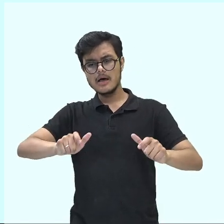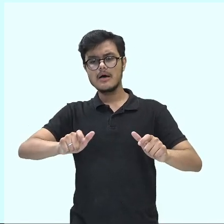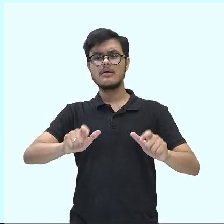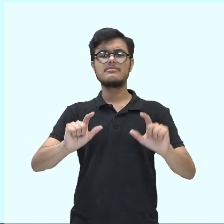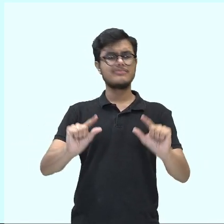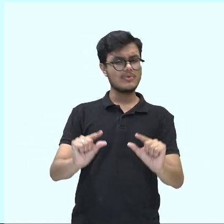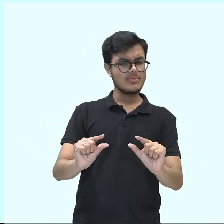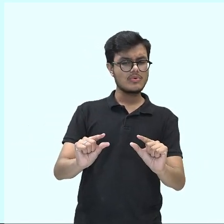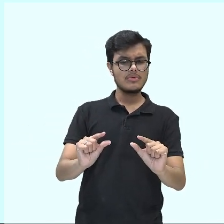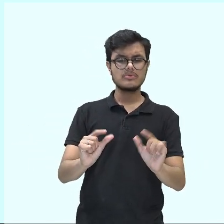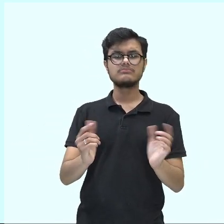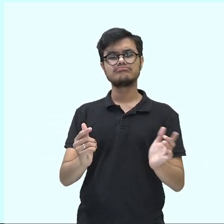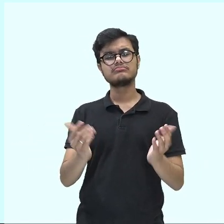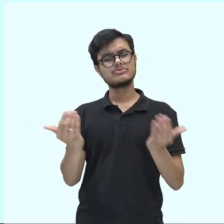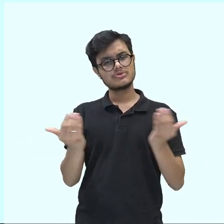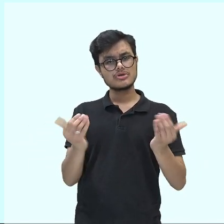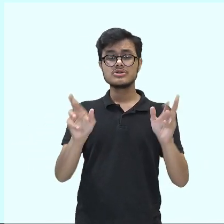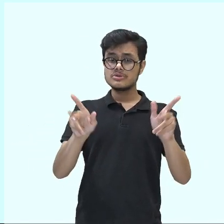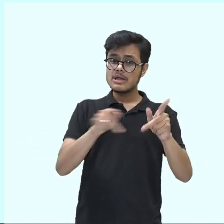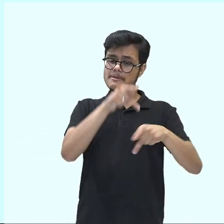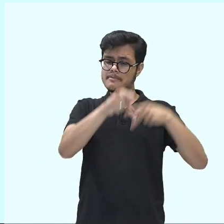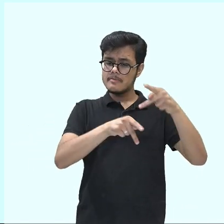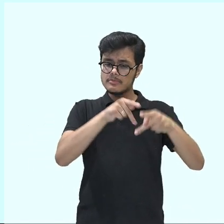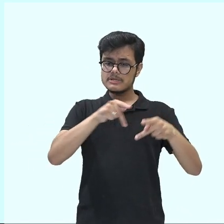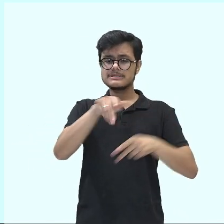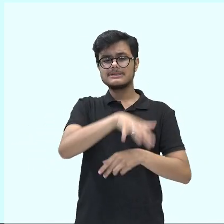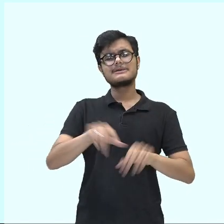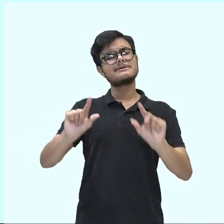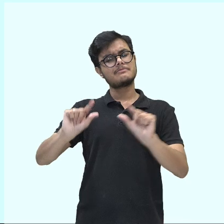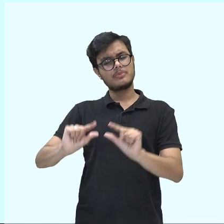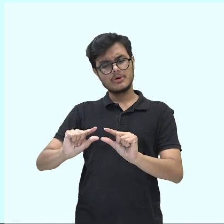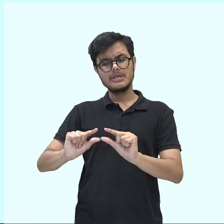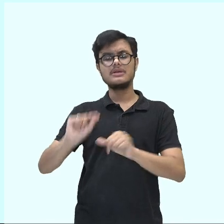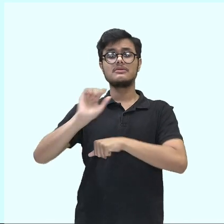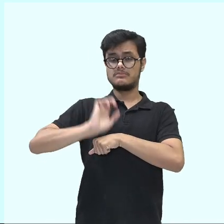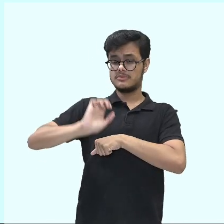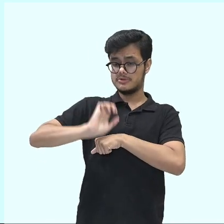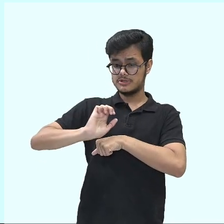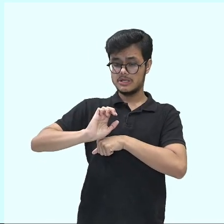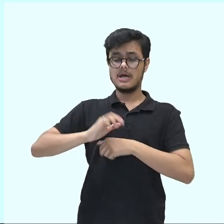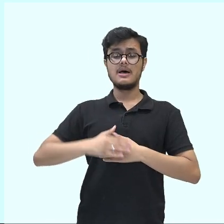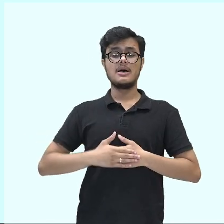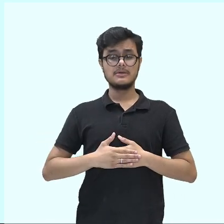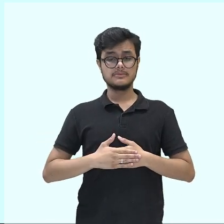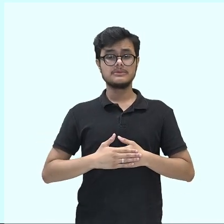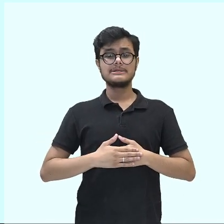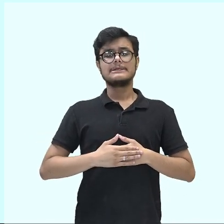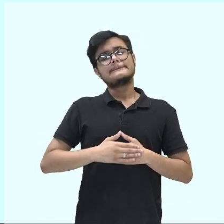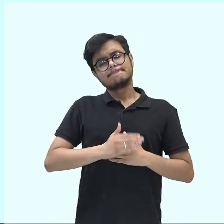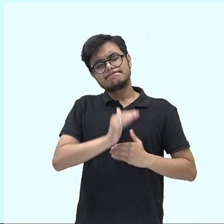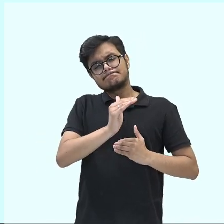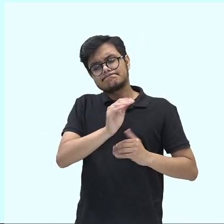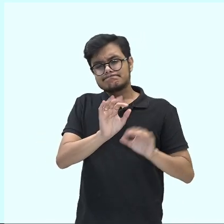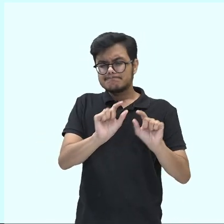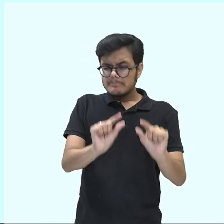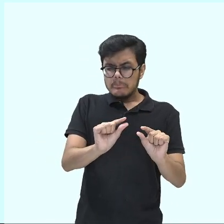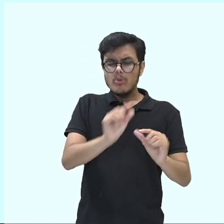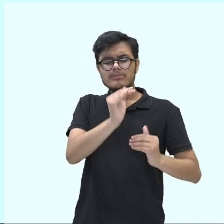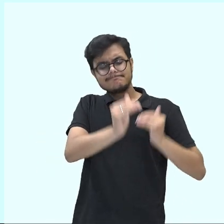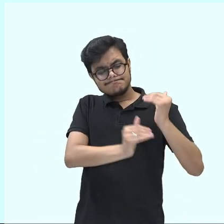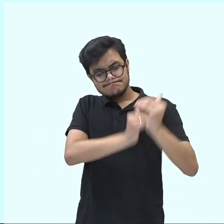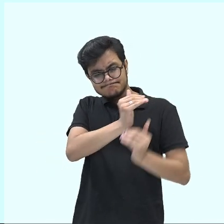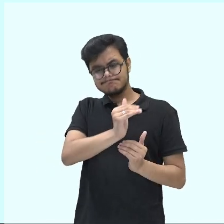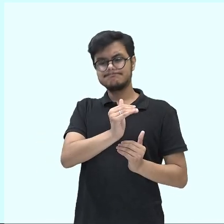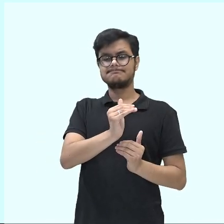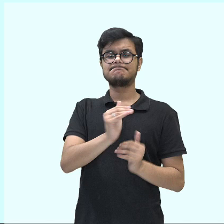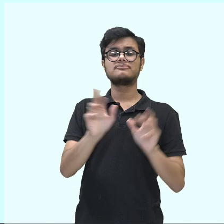outras regiões, com relação à população, que vai ser menor nesses estados, menos desenvolvida, né? Com relação também